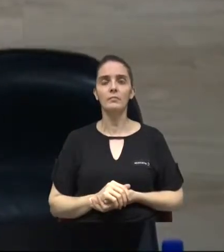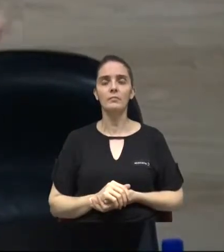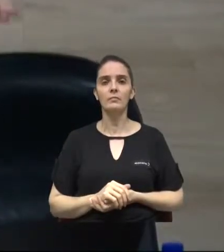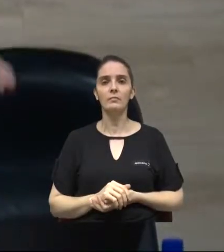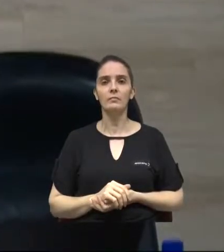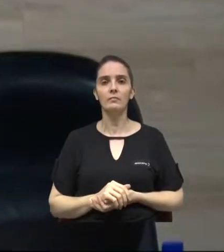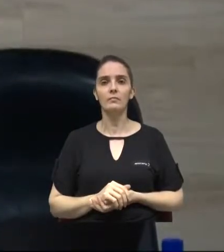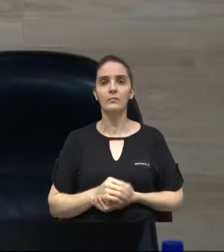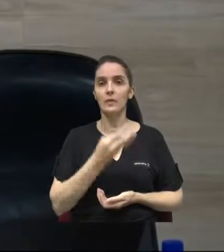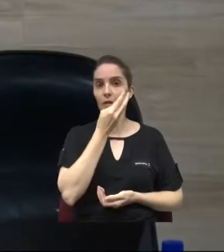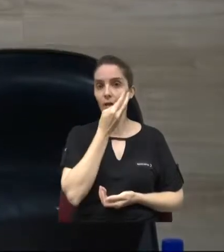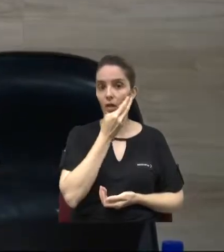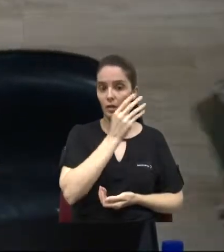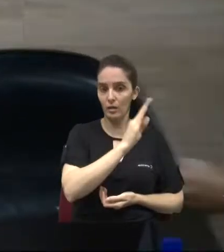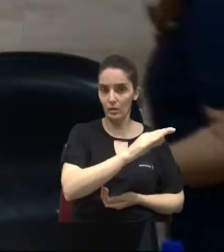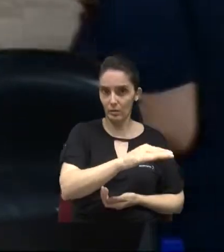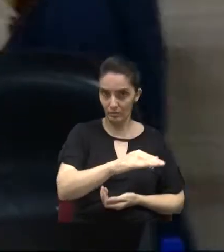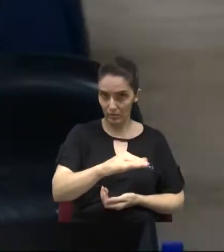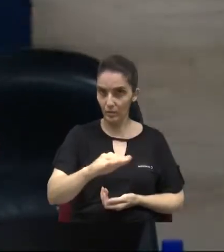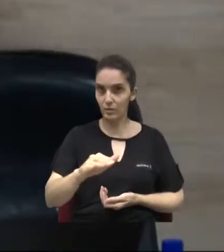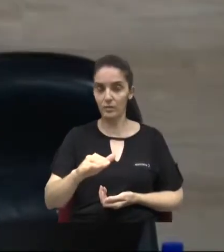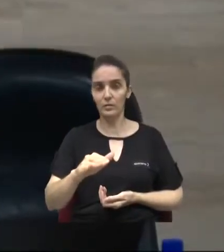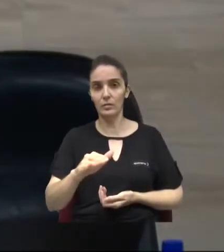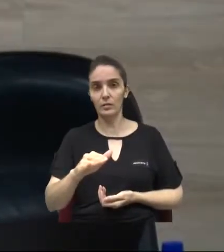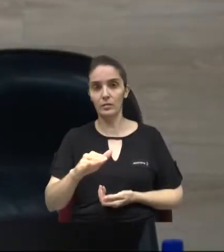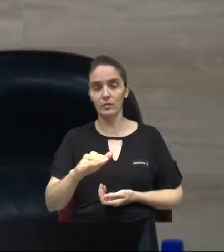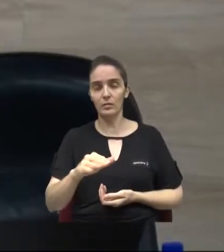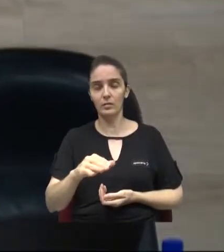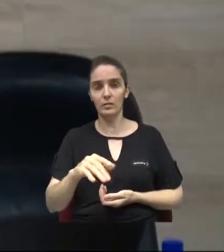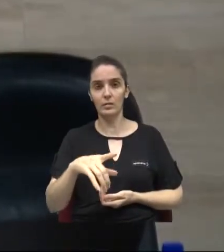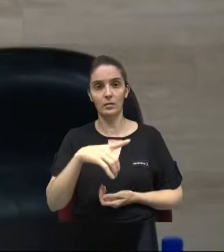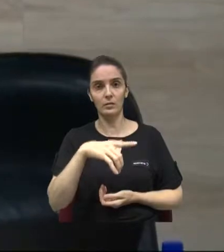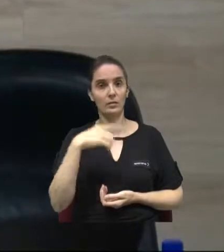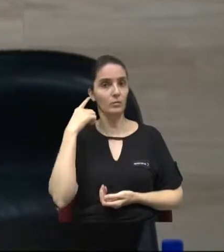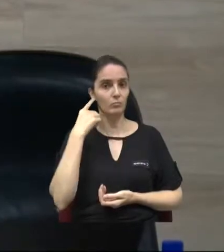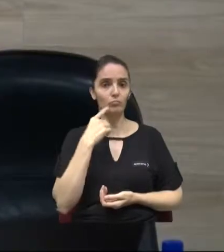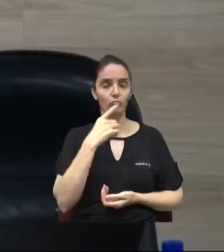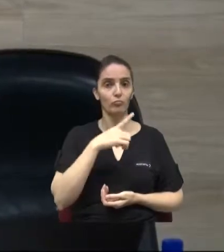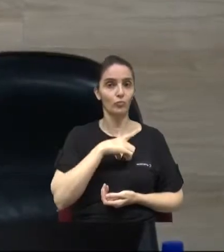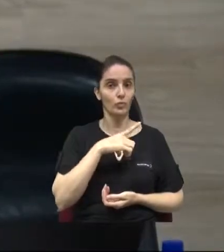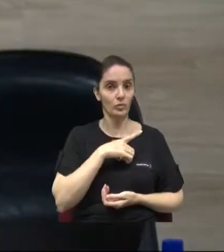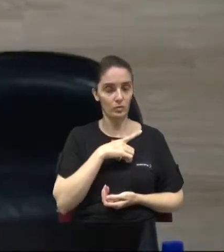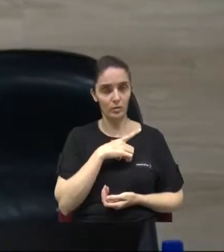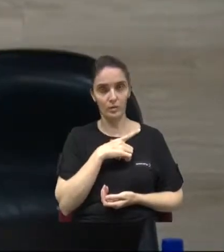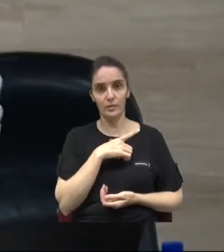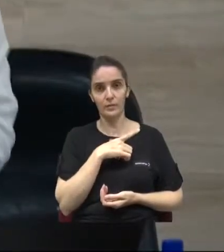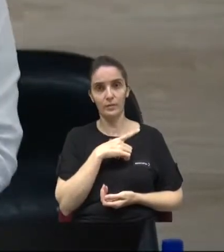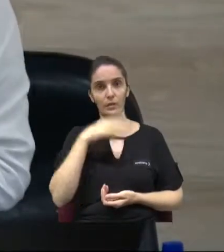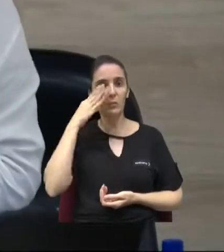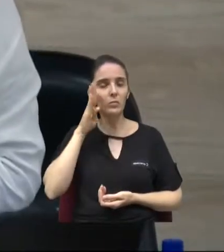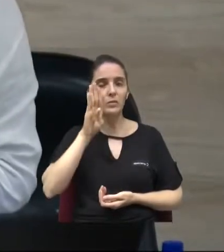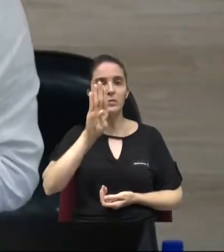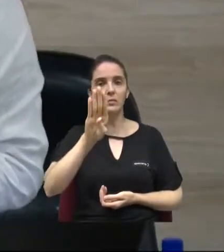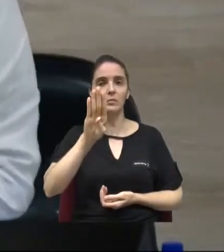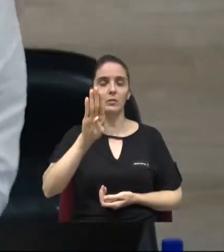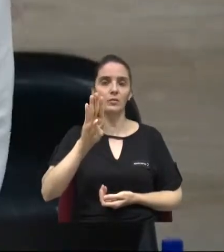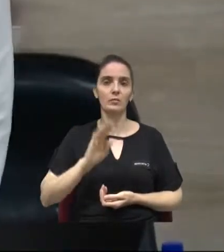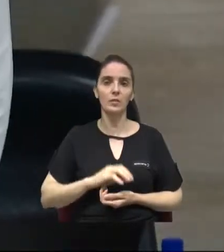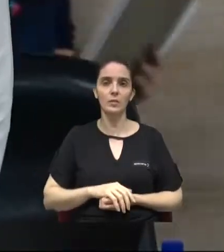as crianças assim possam fazer, principalmente ali na gestão